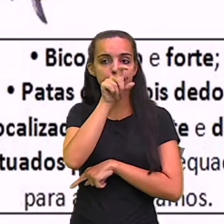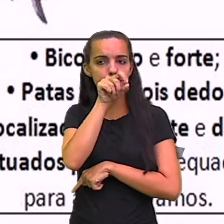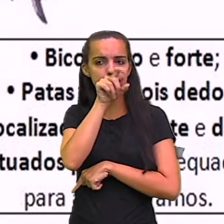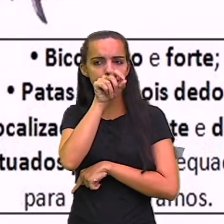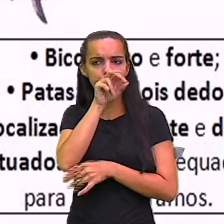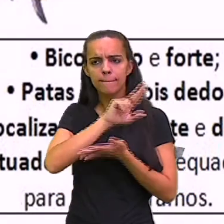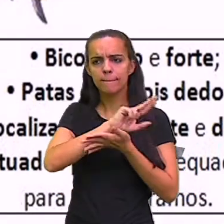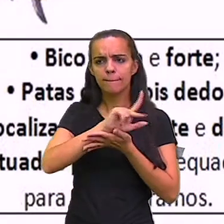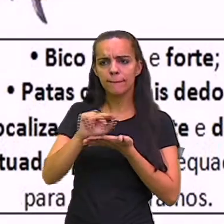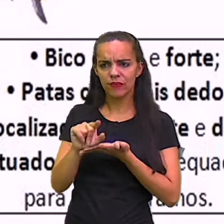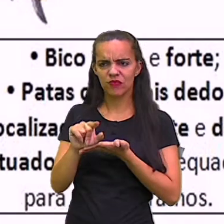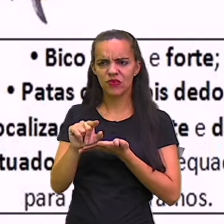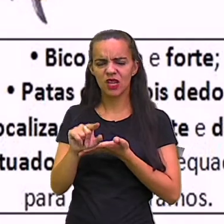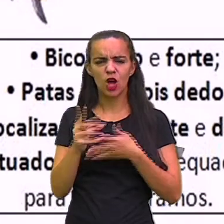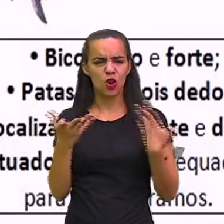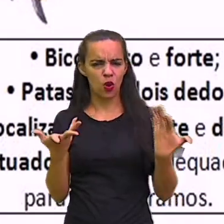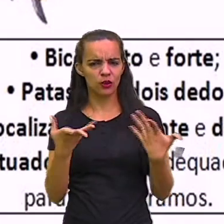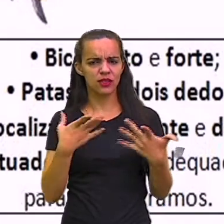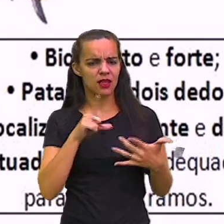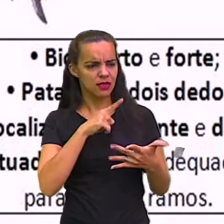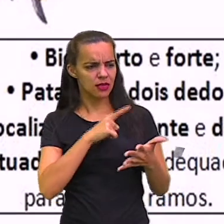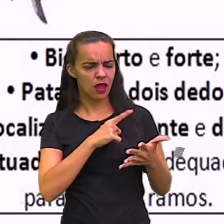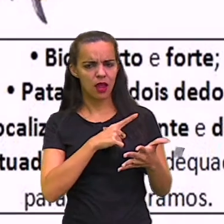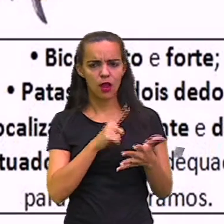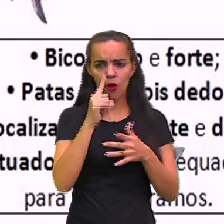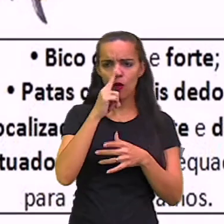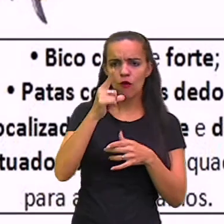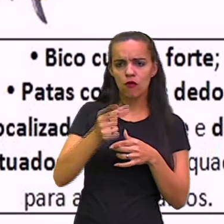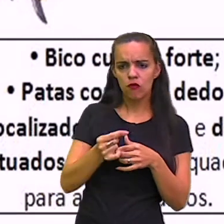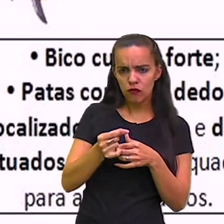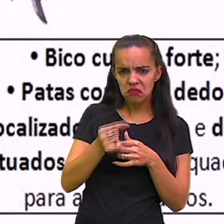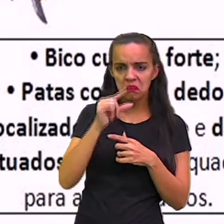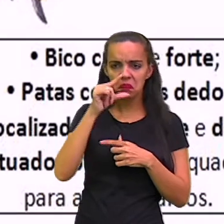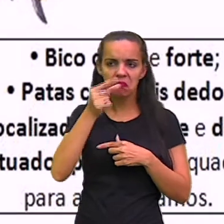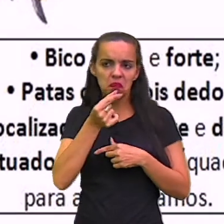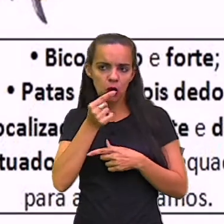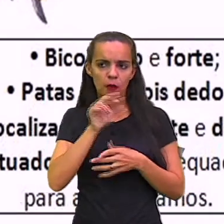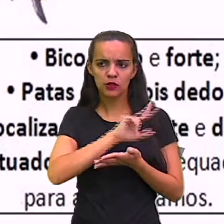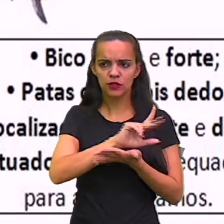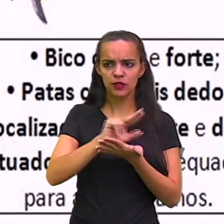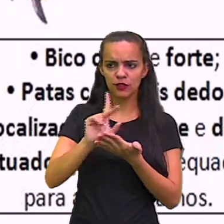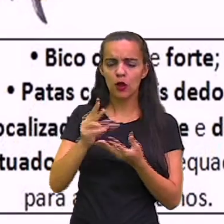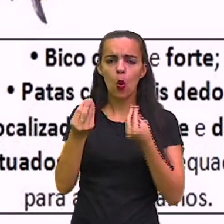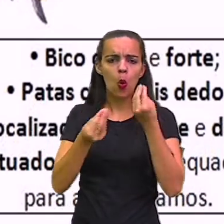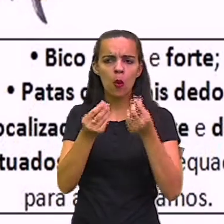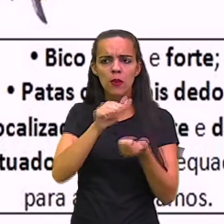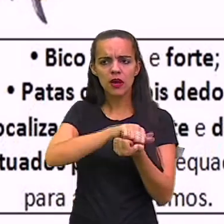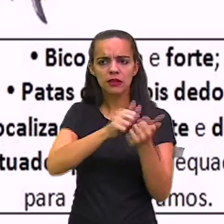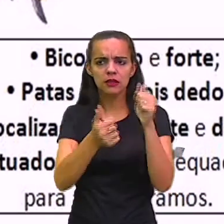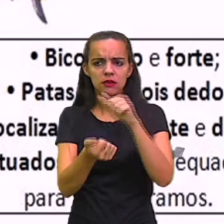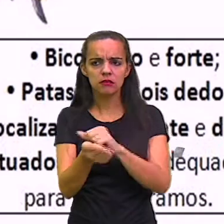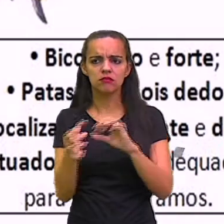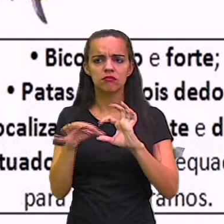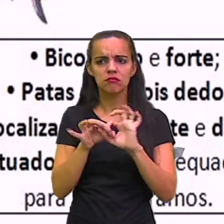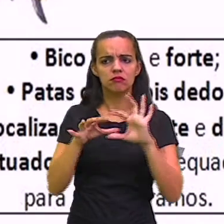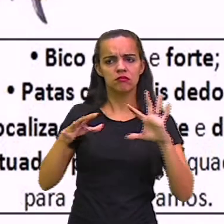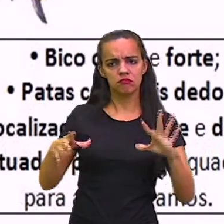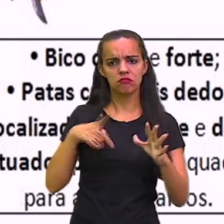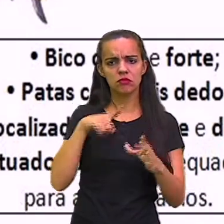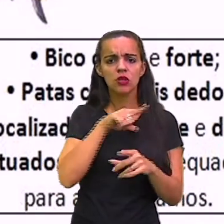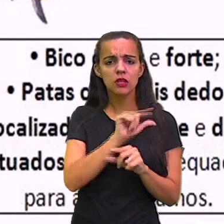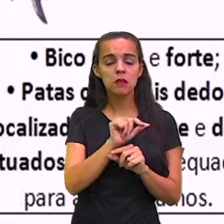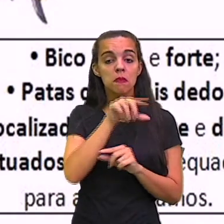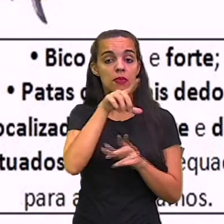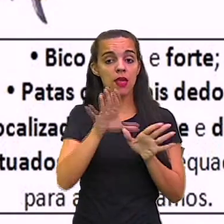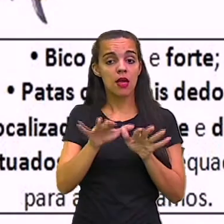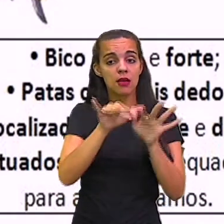Há uma grande diversidade de forma cada forma representa uma adaptação que permitiu as árvores